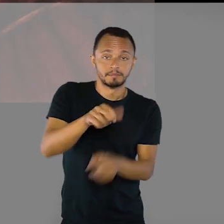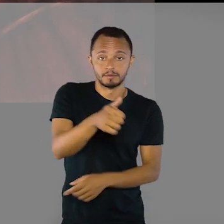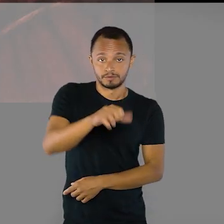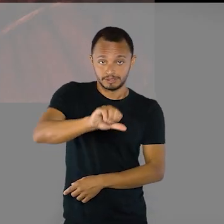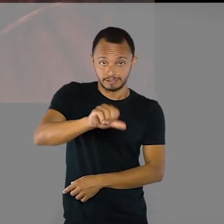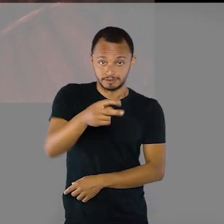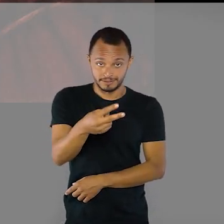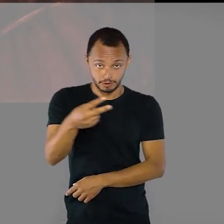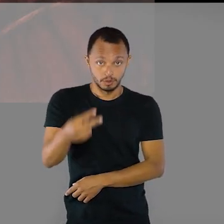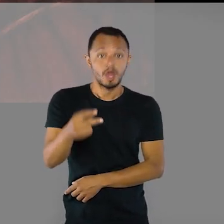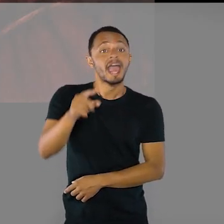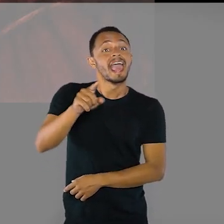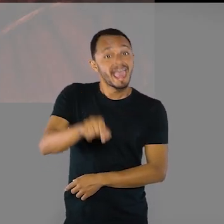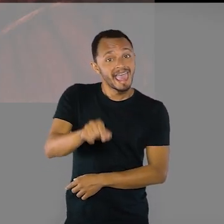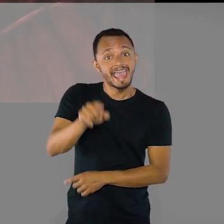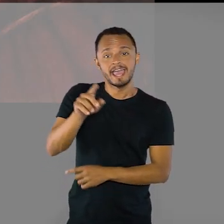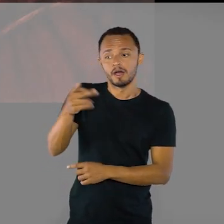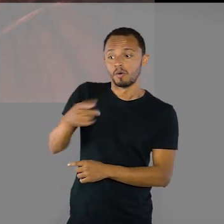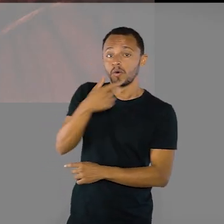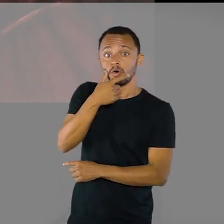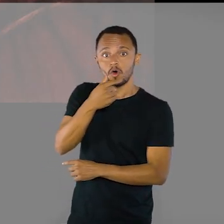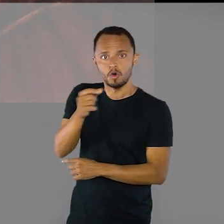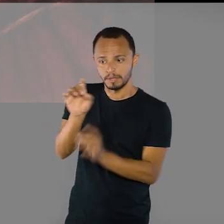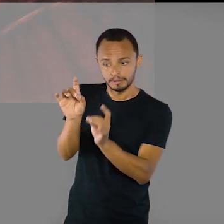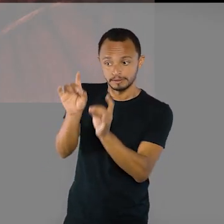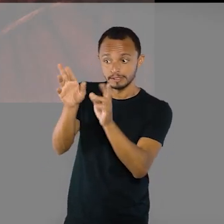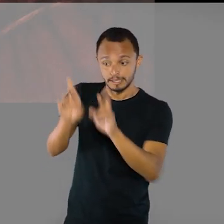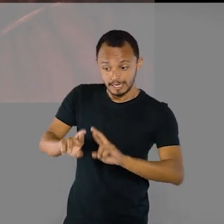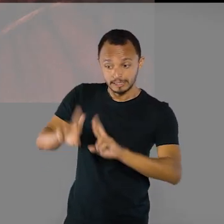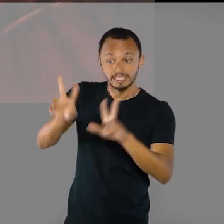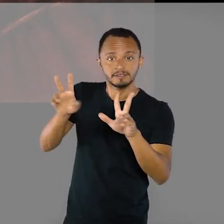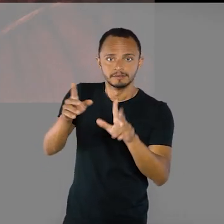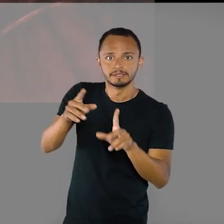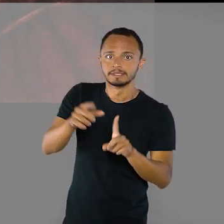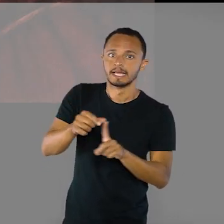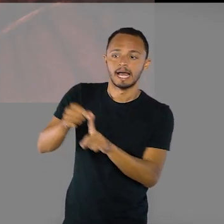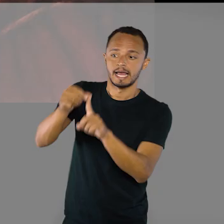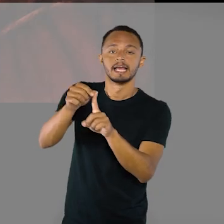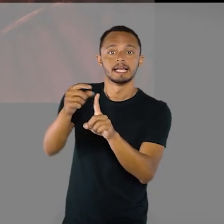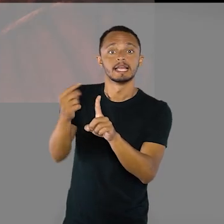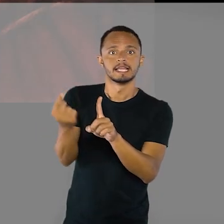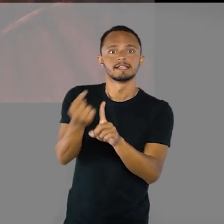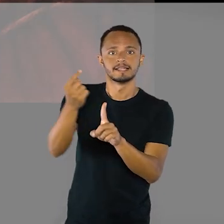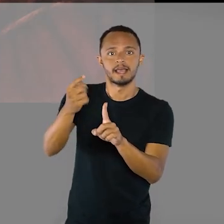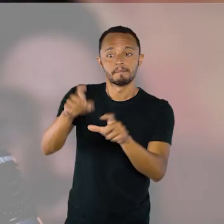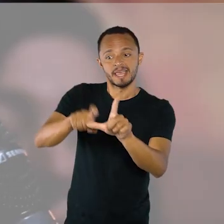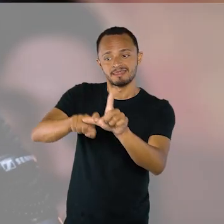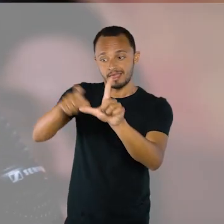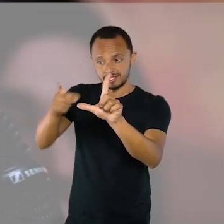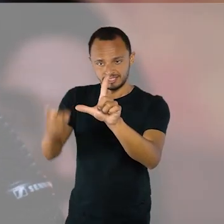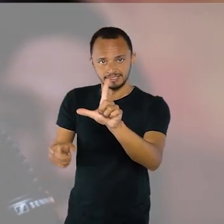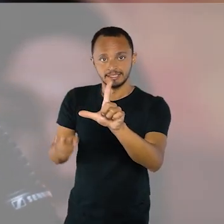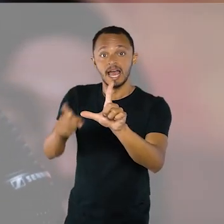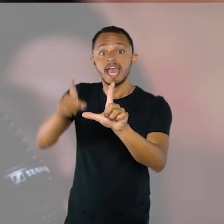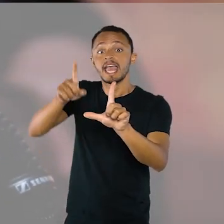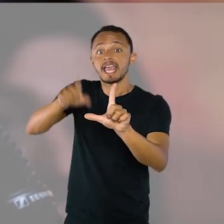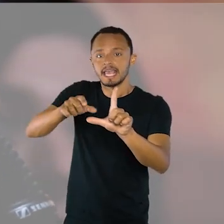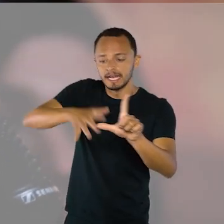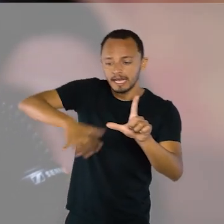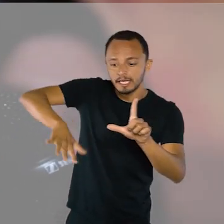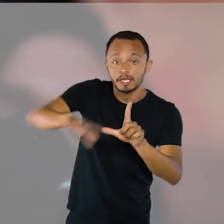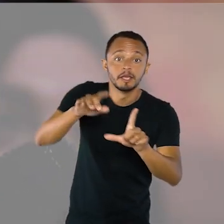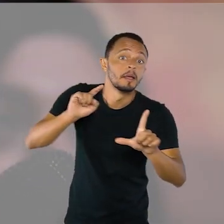1922, como um artífice da independência. A gente tem que lembrar que o Tiradentes participa da Conjuração Mineira, mas está pensando